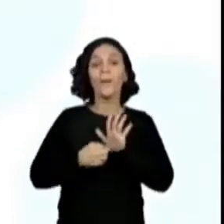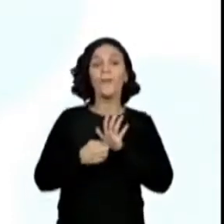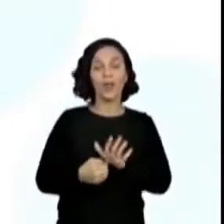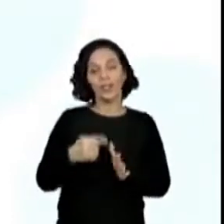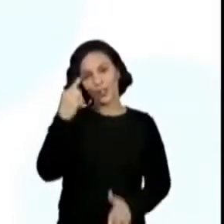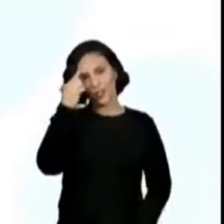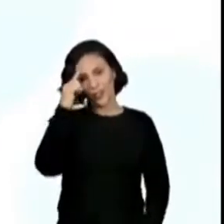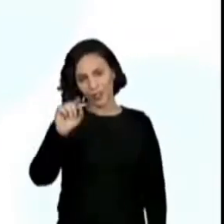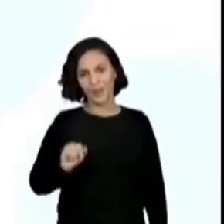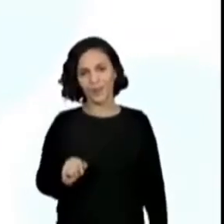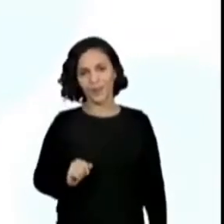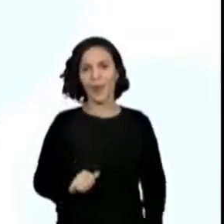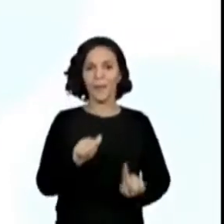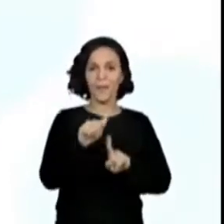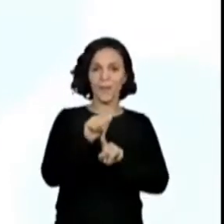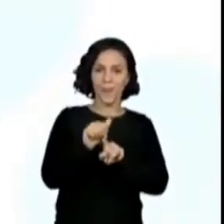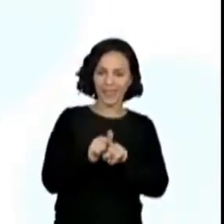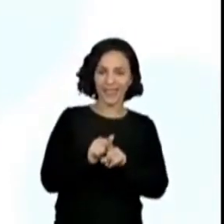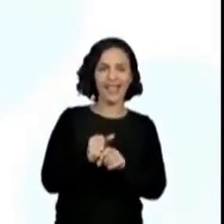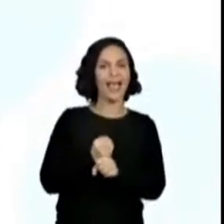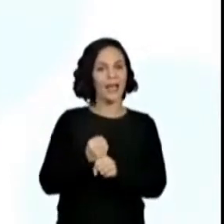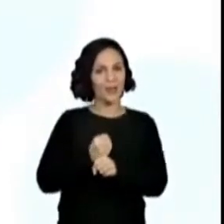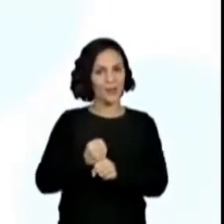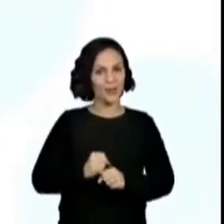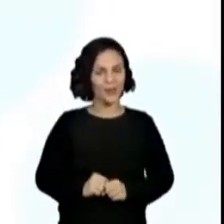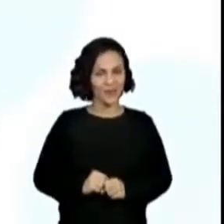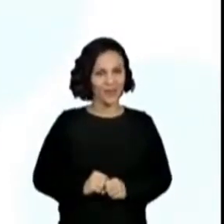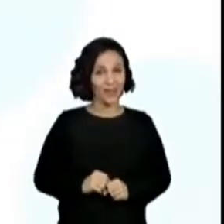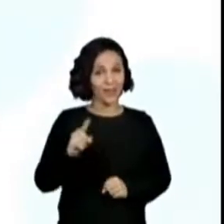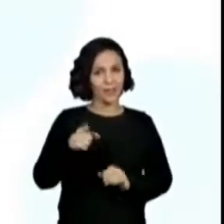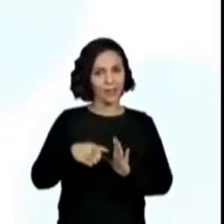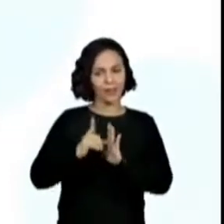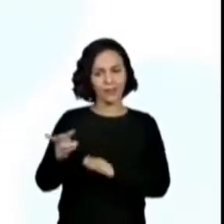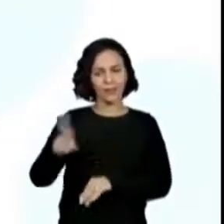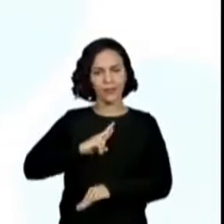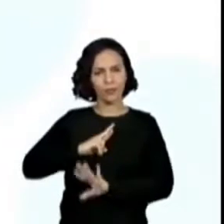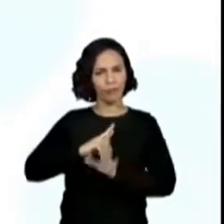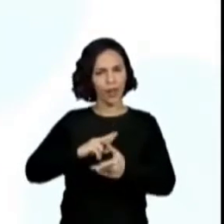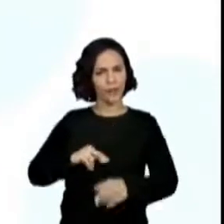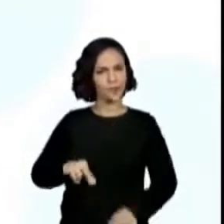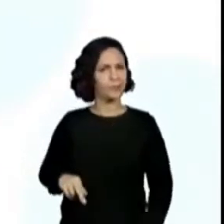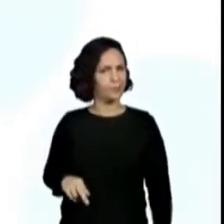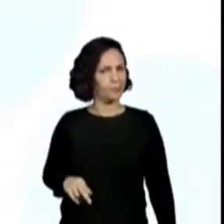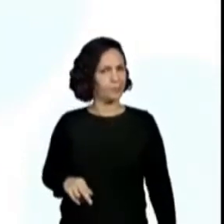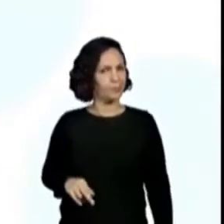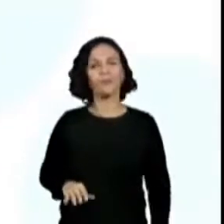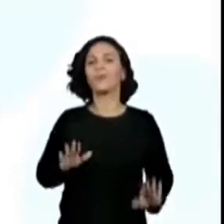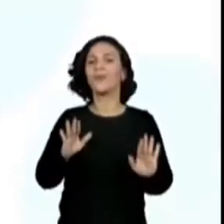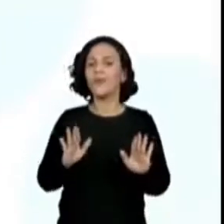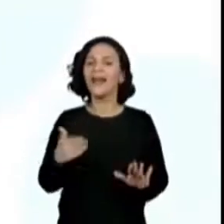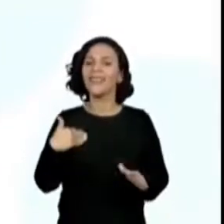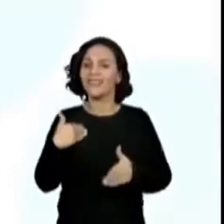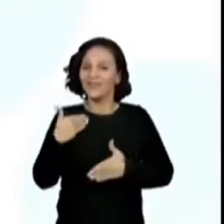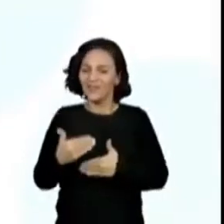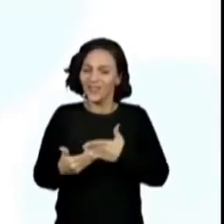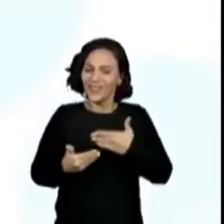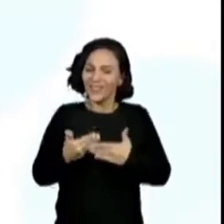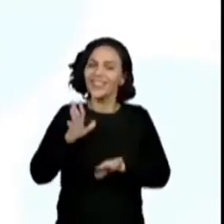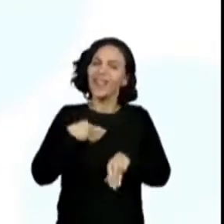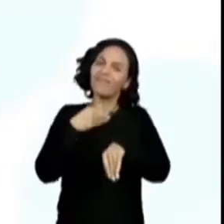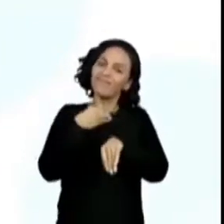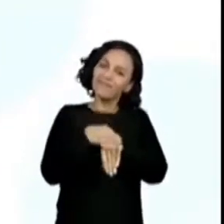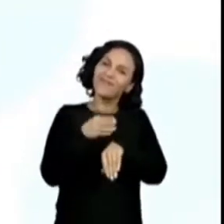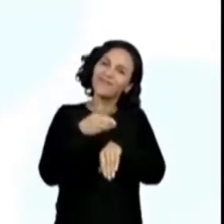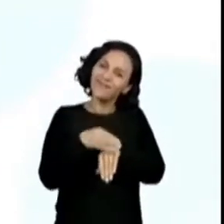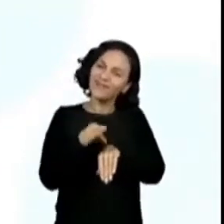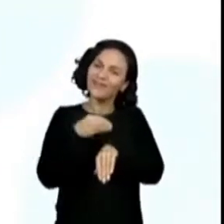o mês e o ano. Eles já se anteciparam, mas a gente vai fazer naquele processo que a gente já comentou